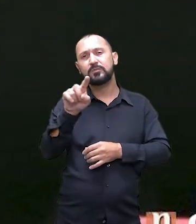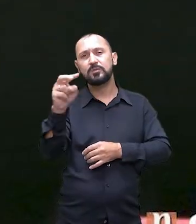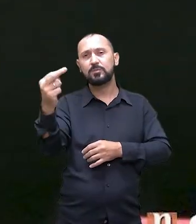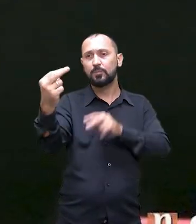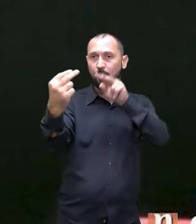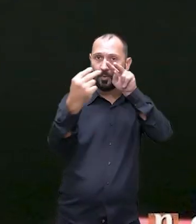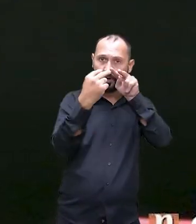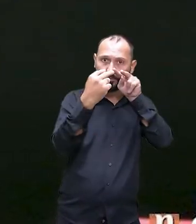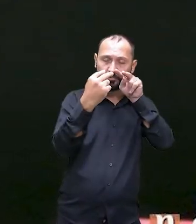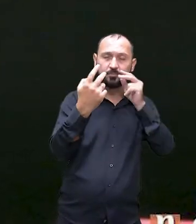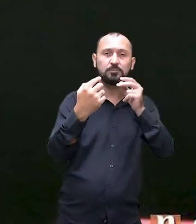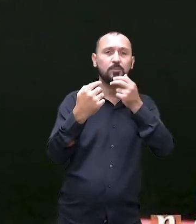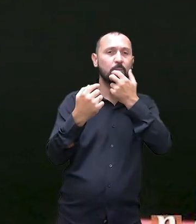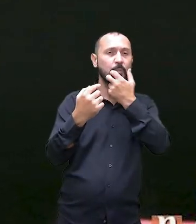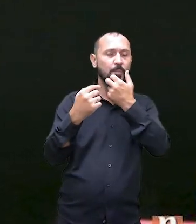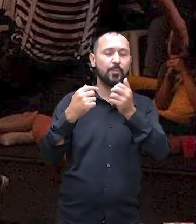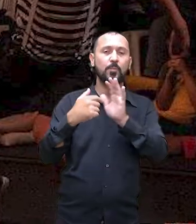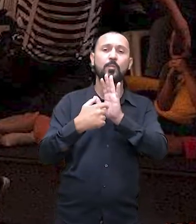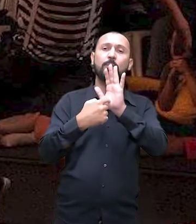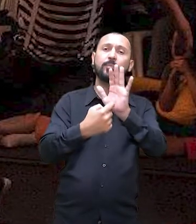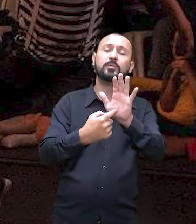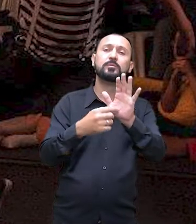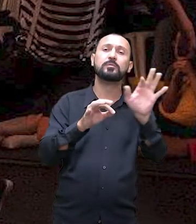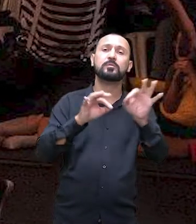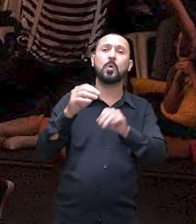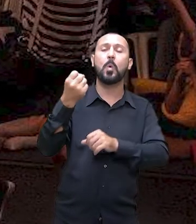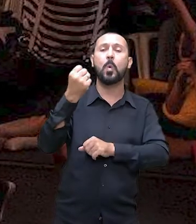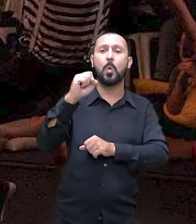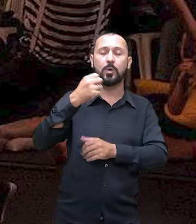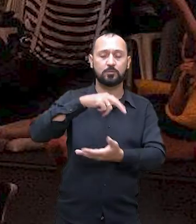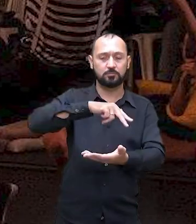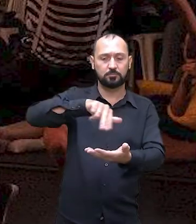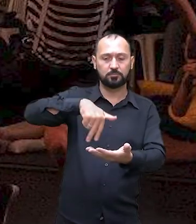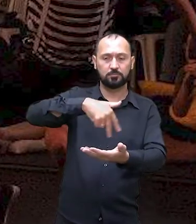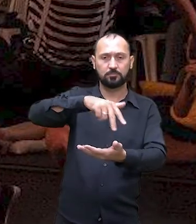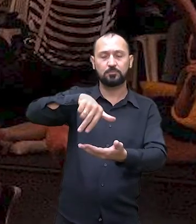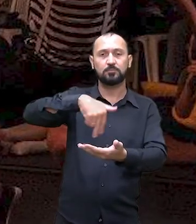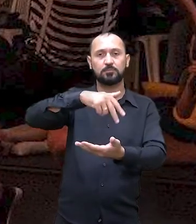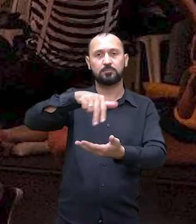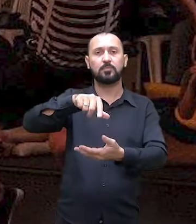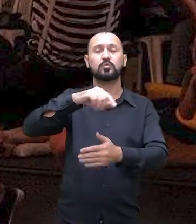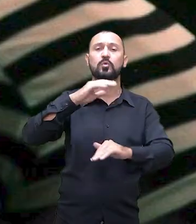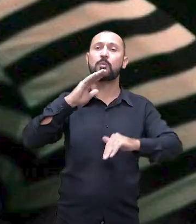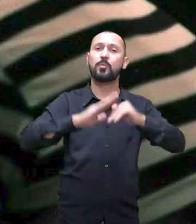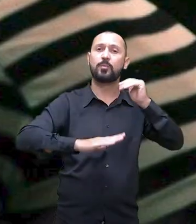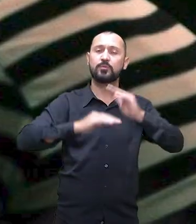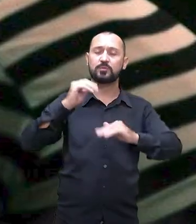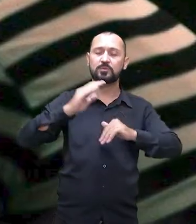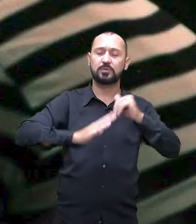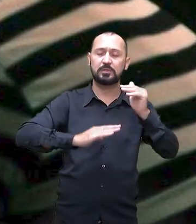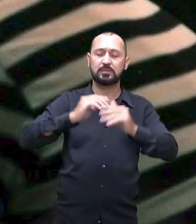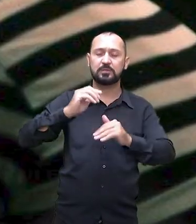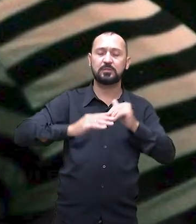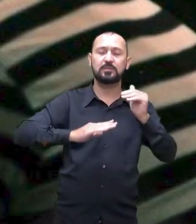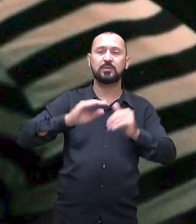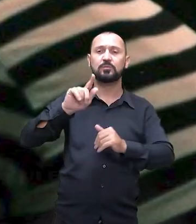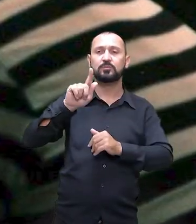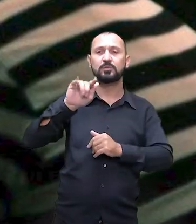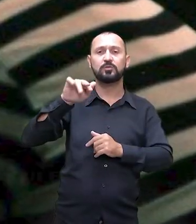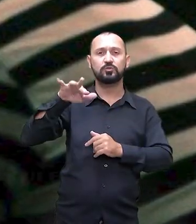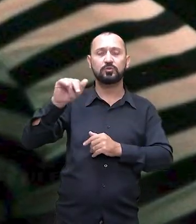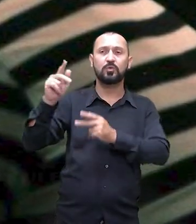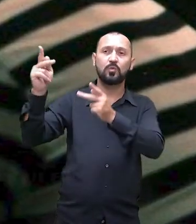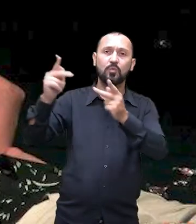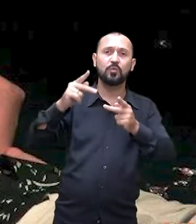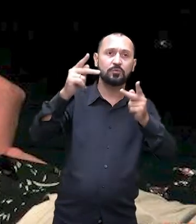de outros grupos de dança. Por meio da dança contemporânea, mostraram 5 sentidos na hora de uma boa